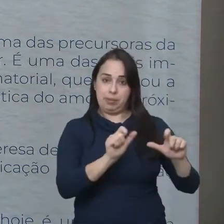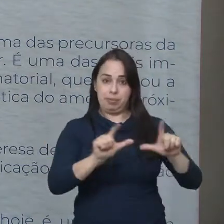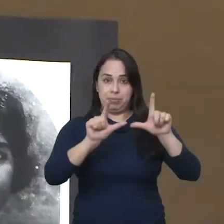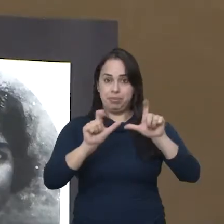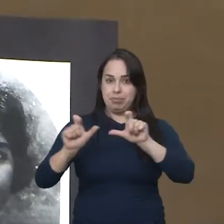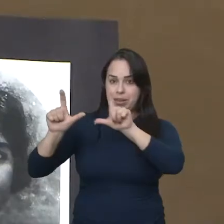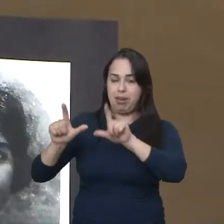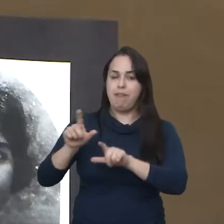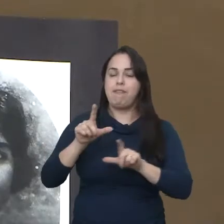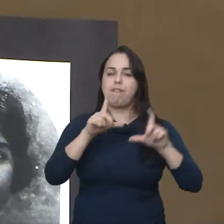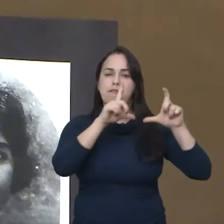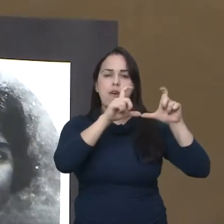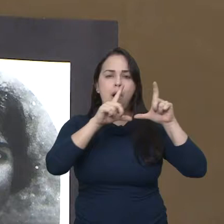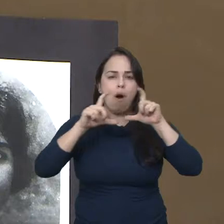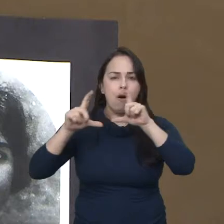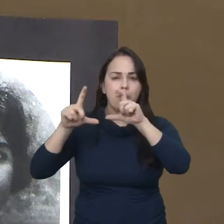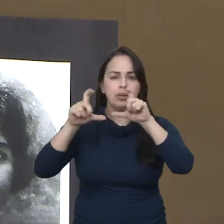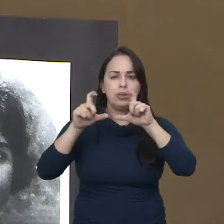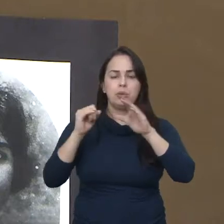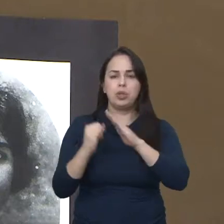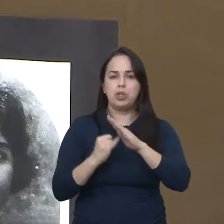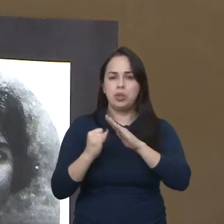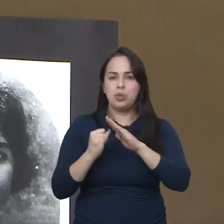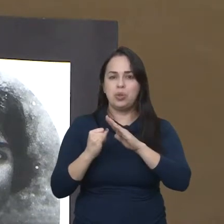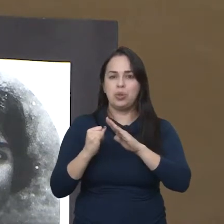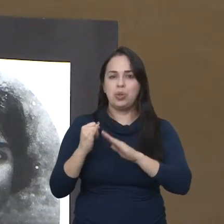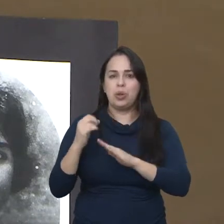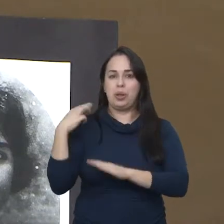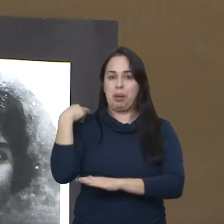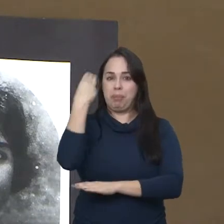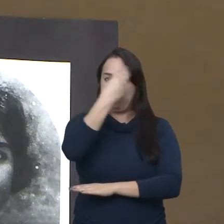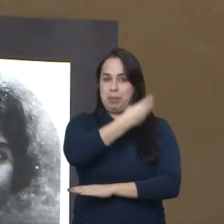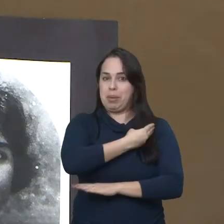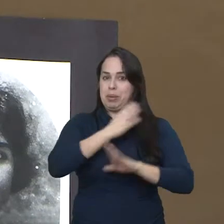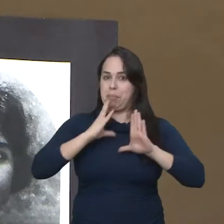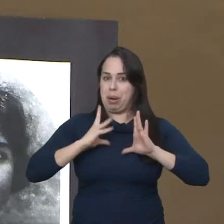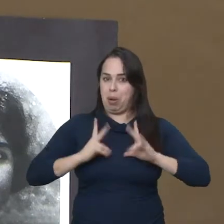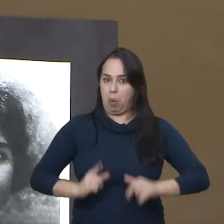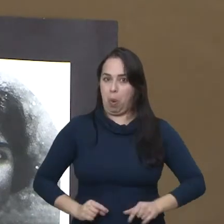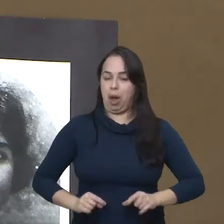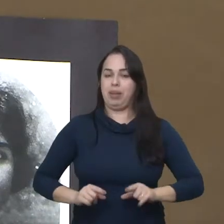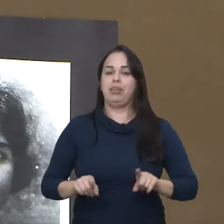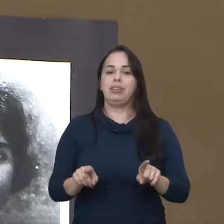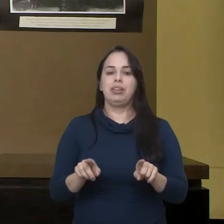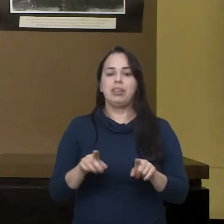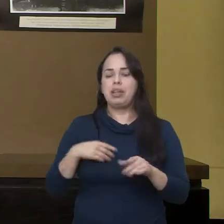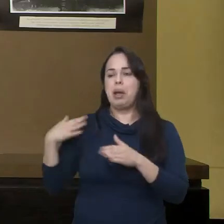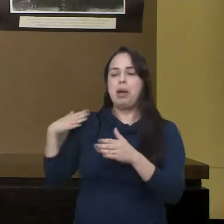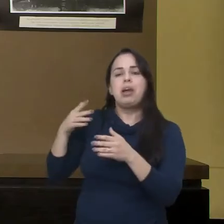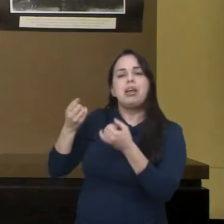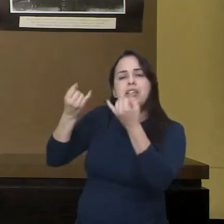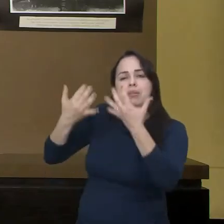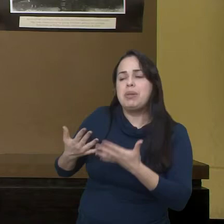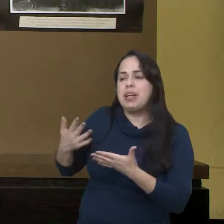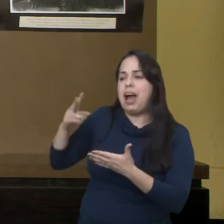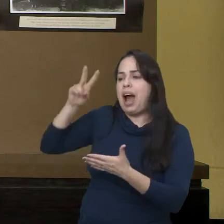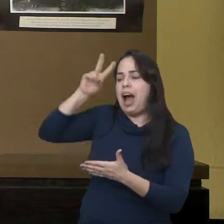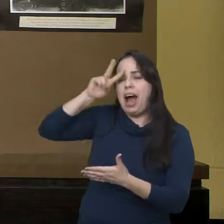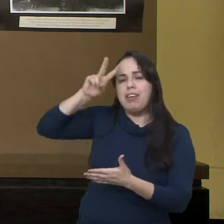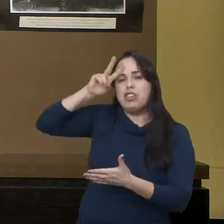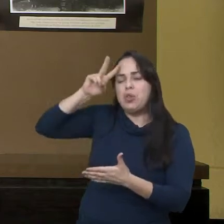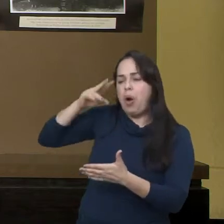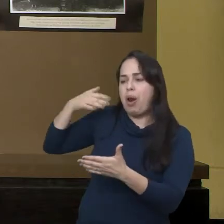atuais. A mostra ainda conta com fotos do acervo do Instituto das Pequenas Missionárias, que refazem toda